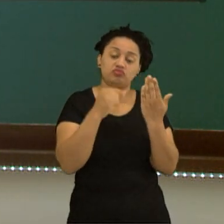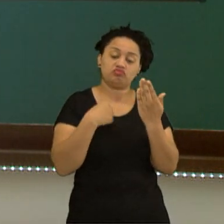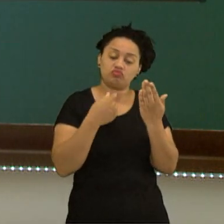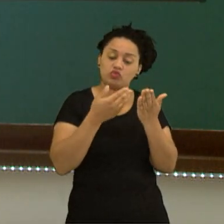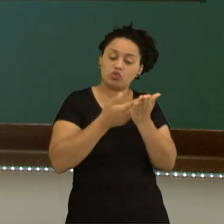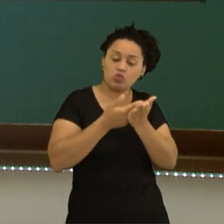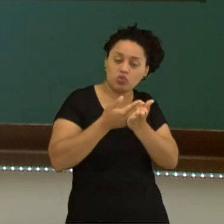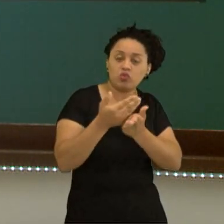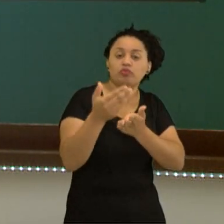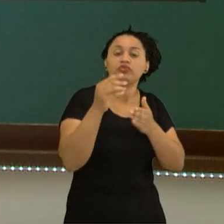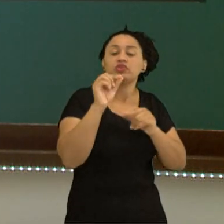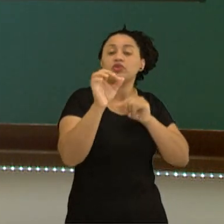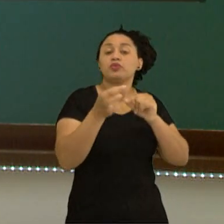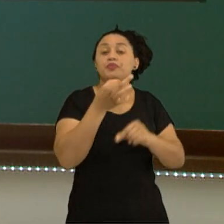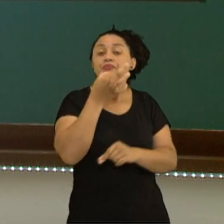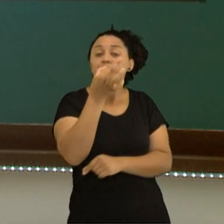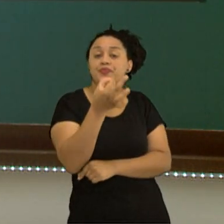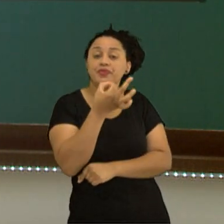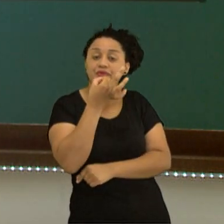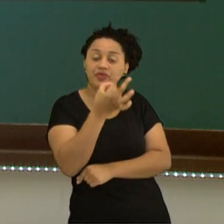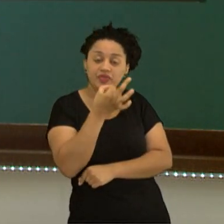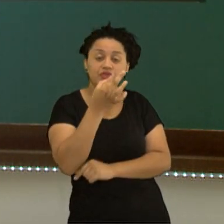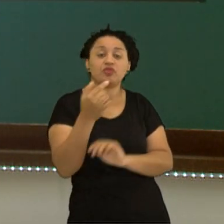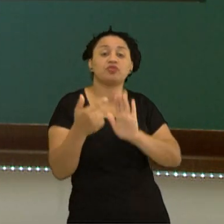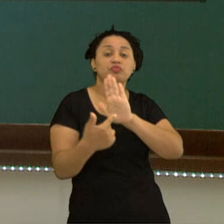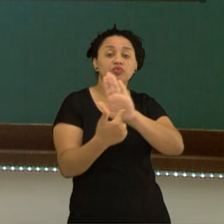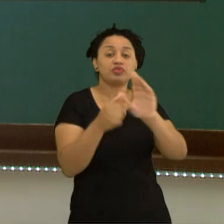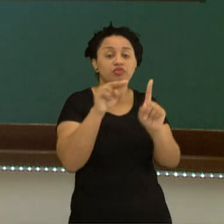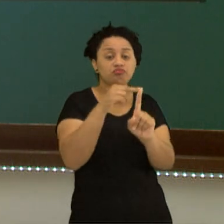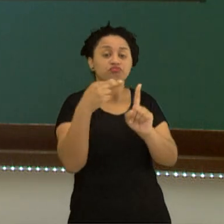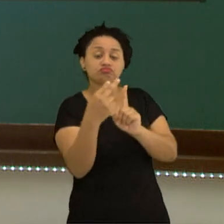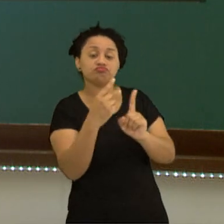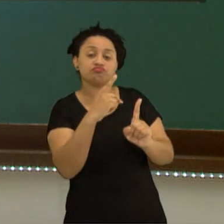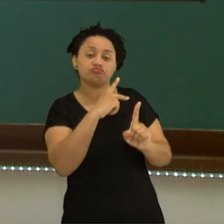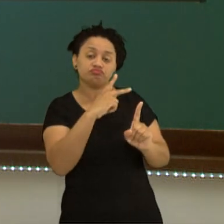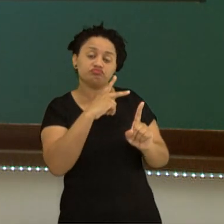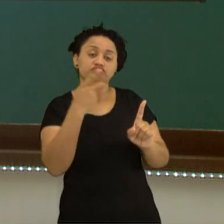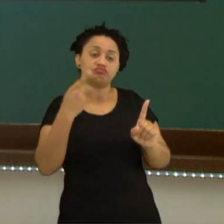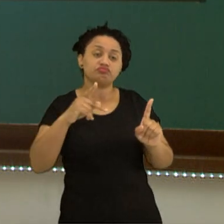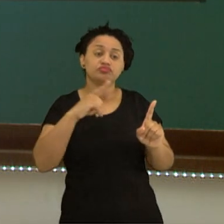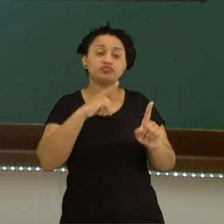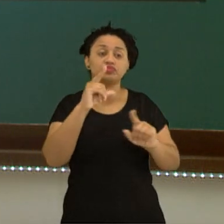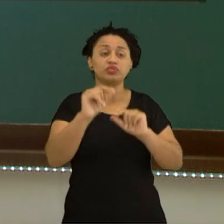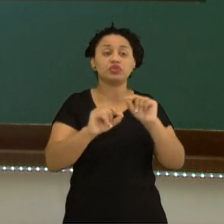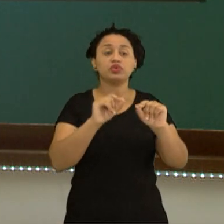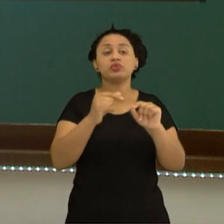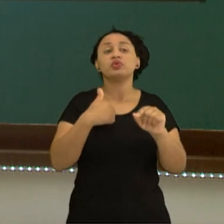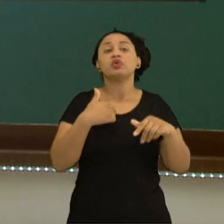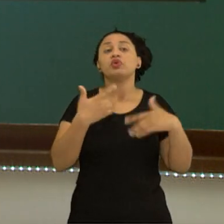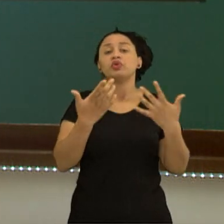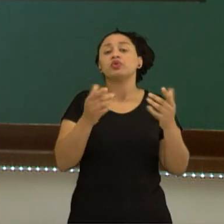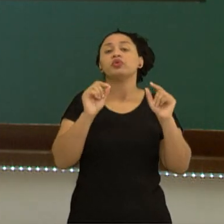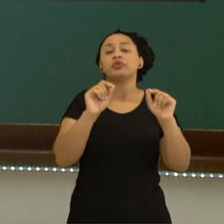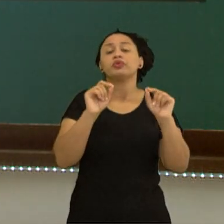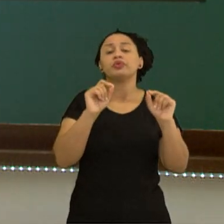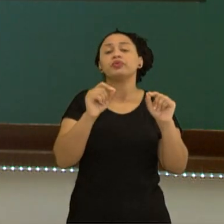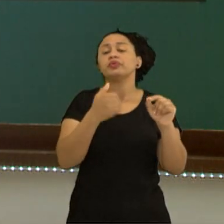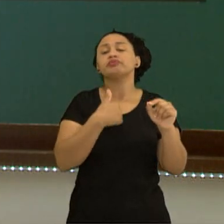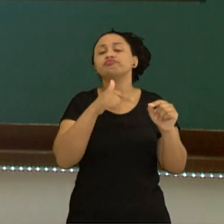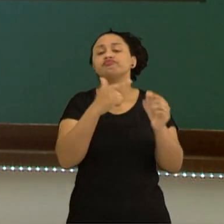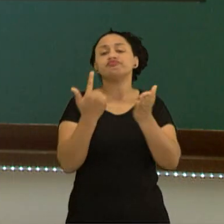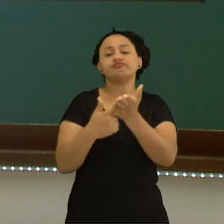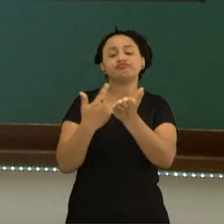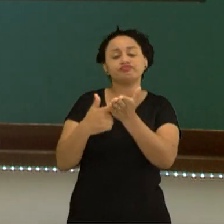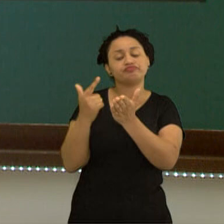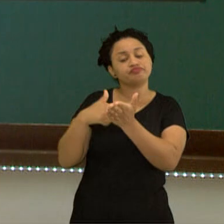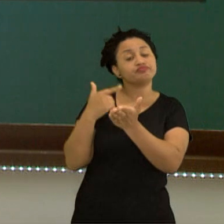tecendo algumas opiniões, alguns pontos de vista aí a respeito do livro,